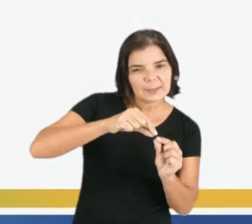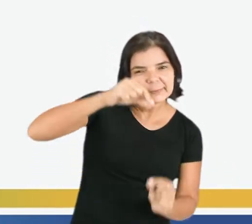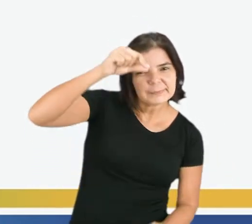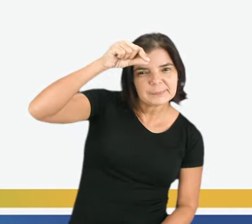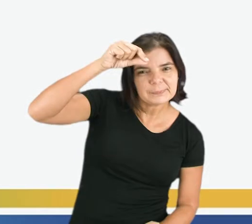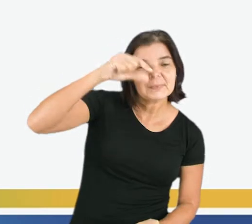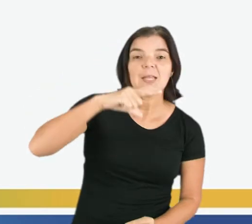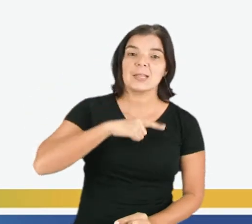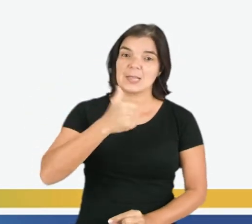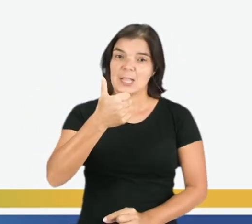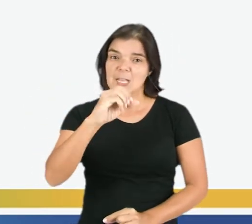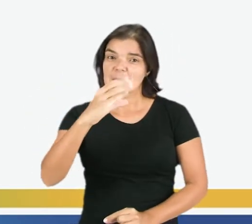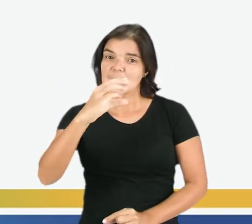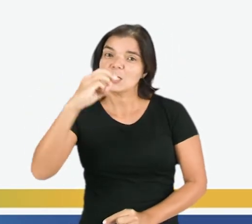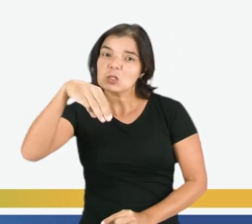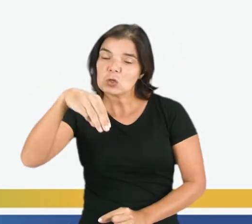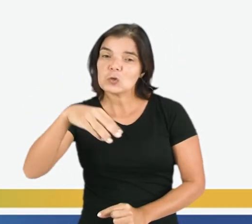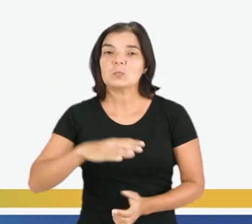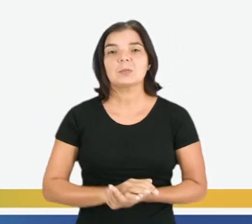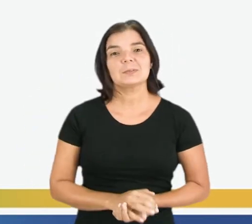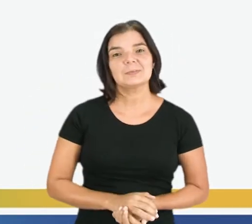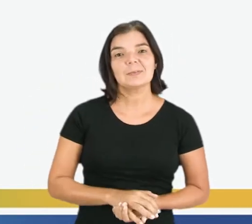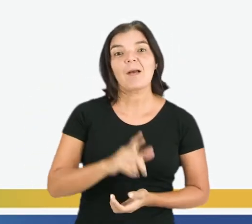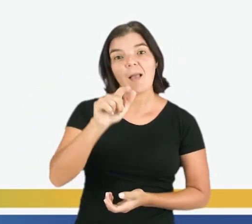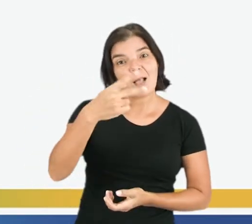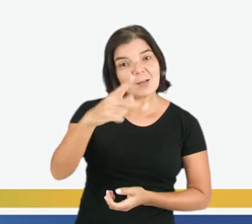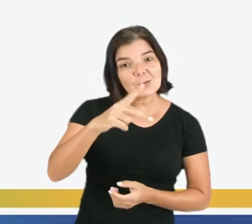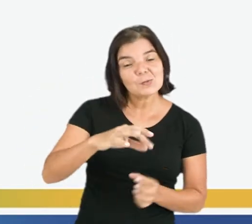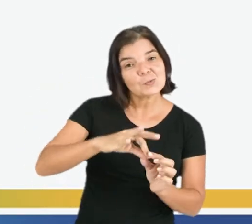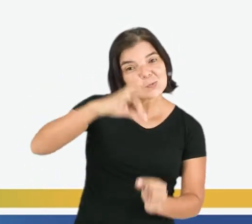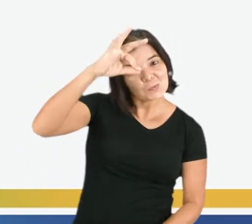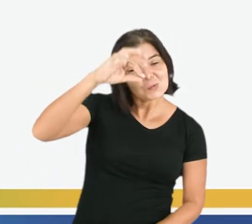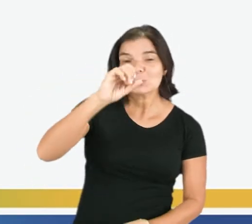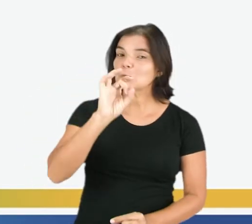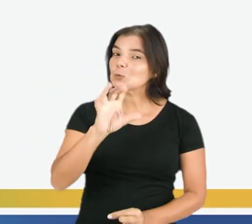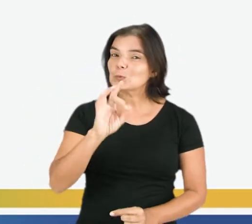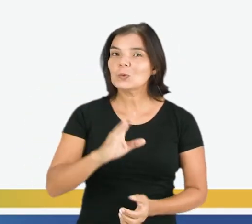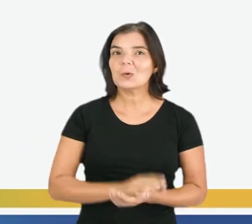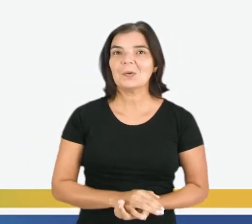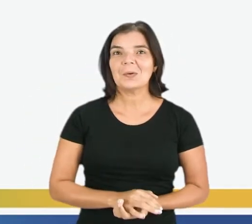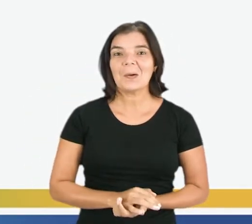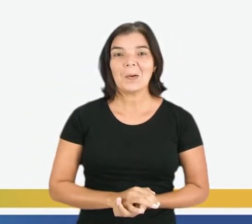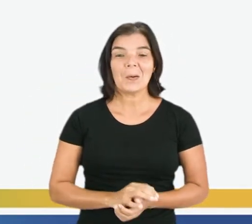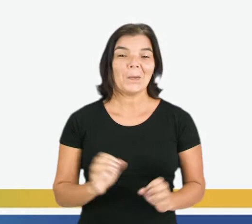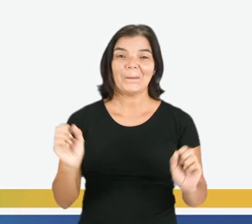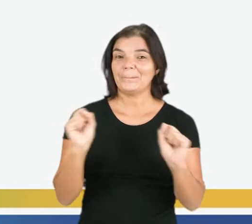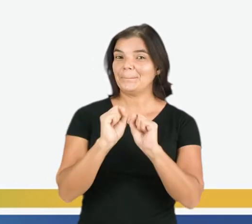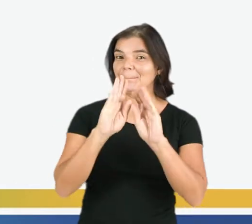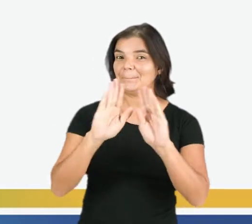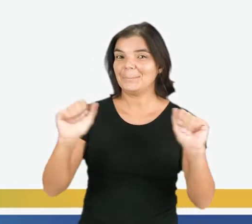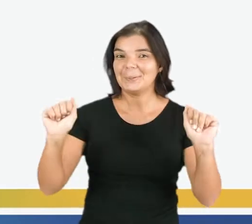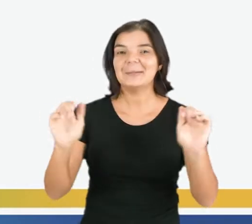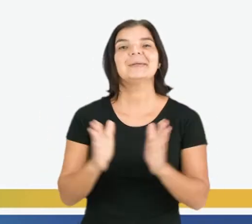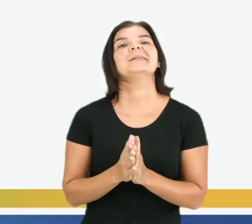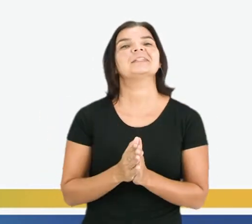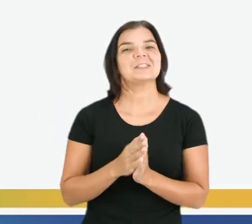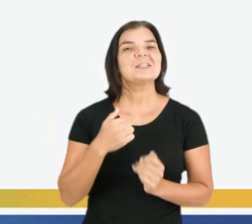Você tem 10 centímetros de altura. É a sua altura, Flicker. 10 centímetros. É a